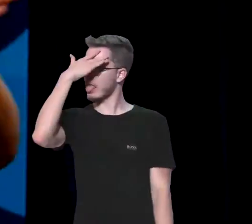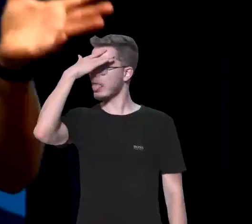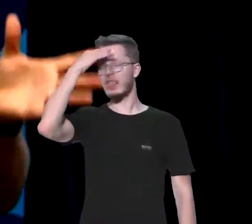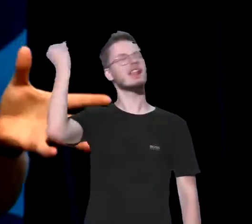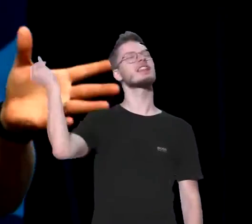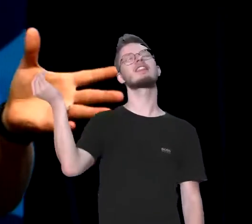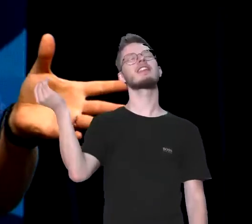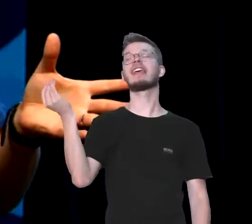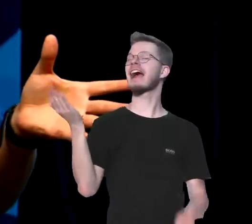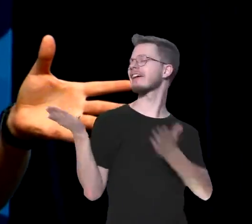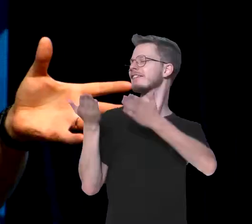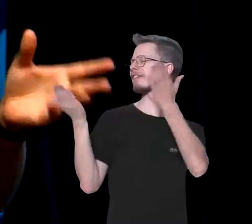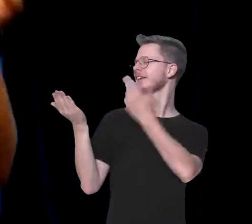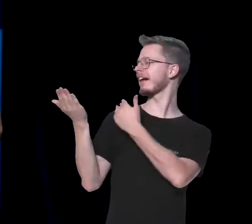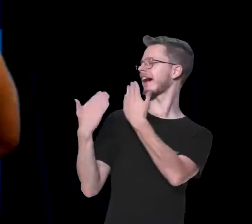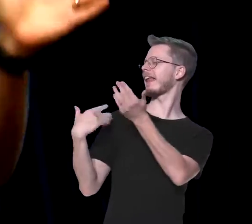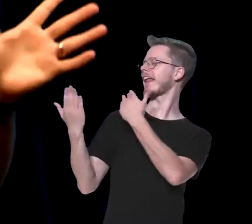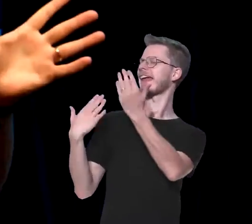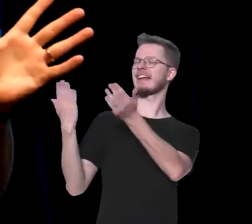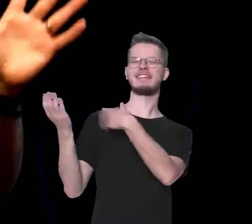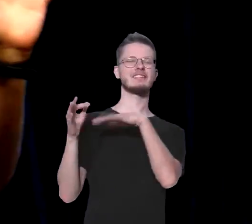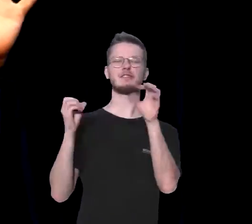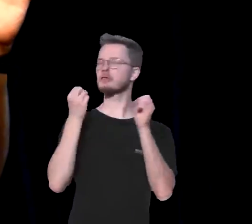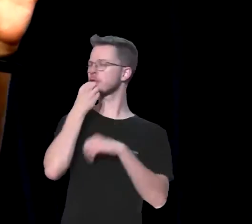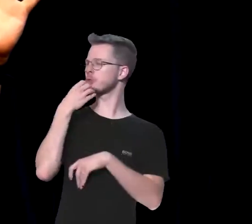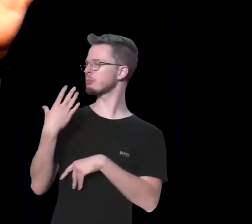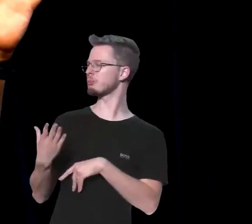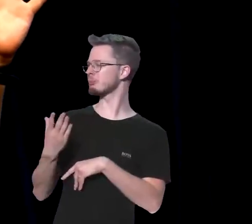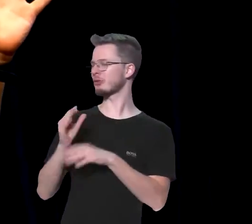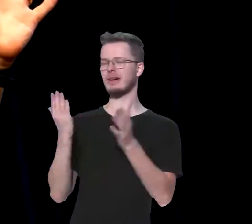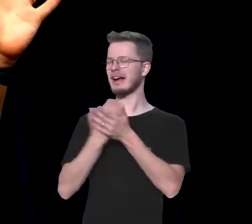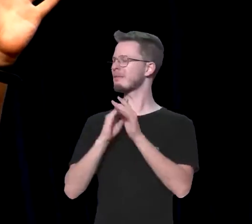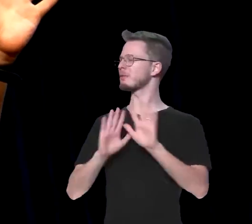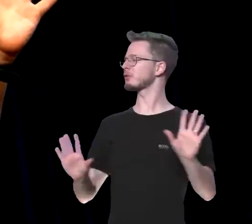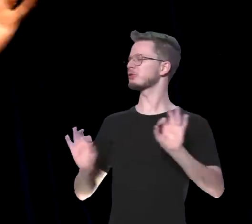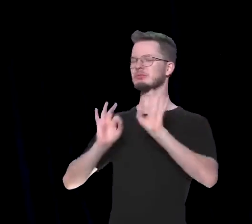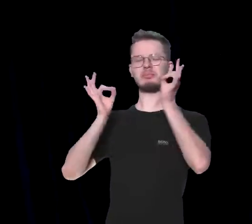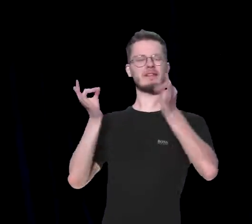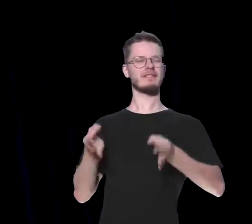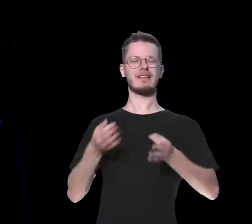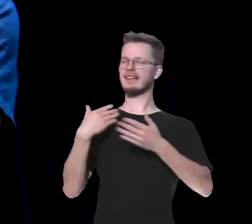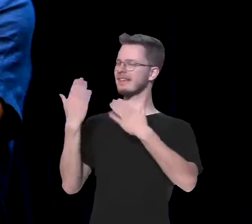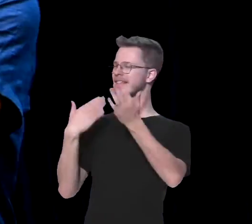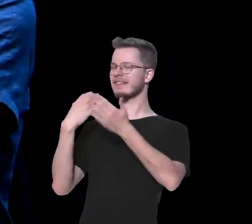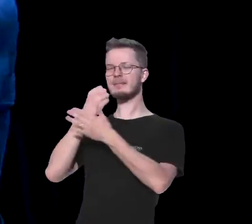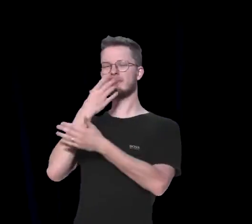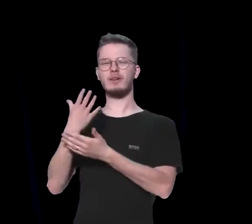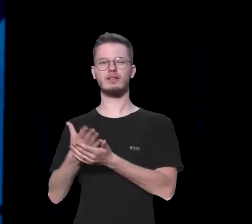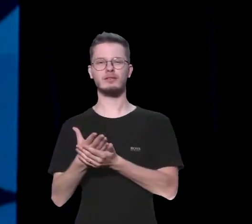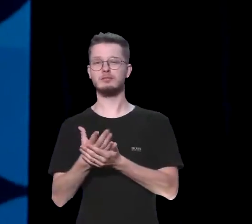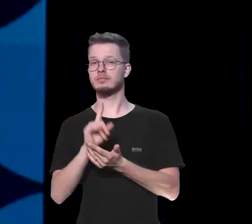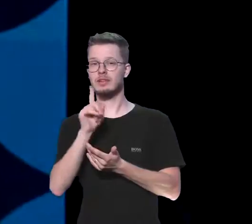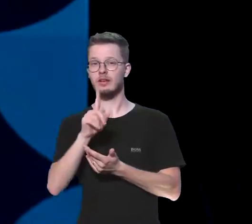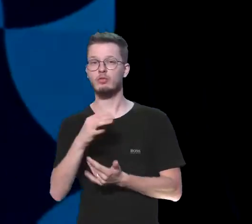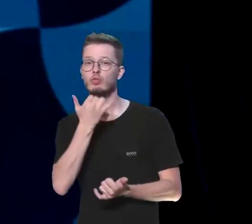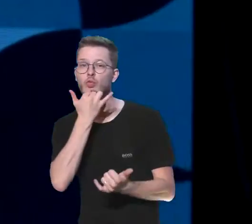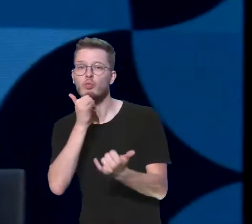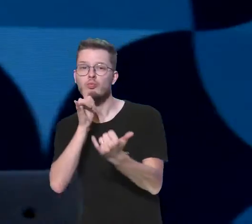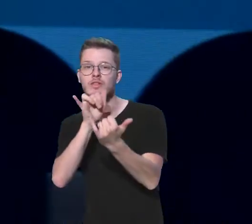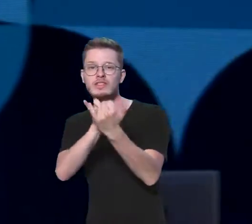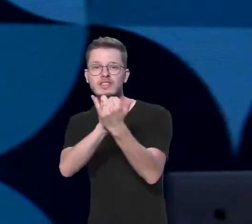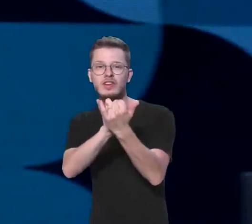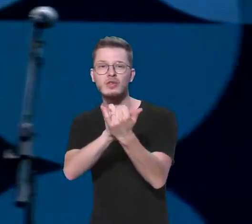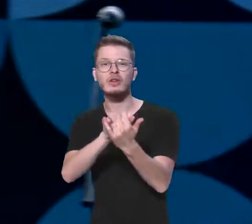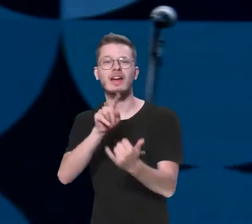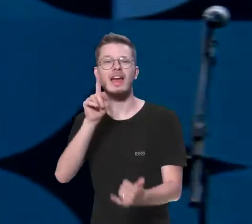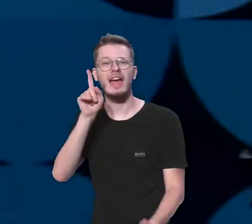rosas e flores com a pessoa 1 minuto depois, apertar um botão, pronto, acabou. Não. A questão do perdão é você